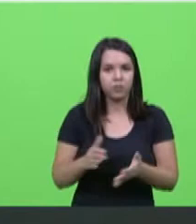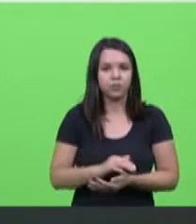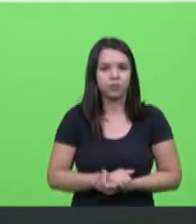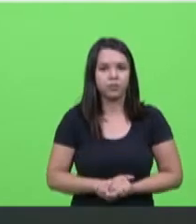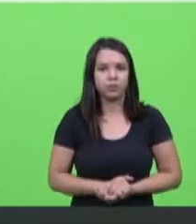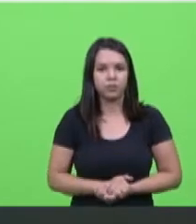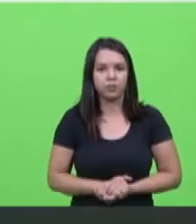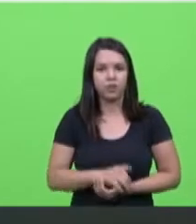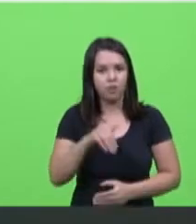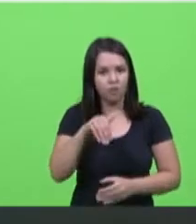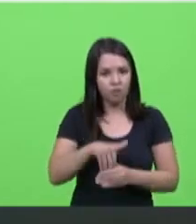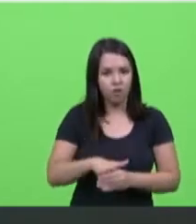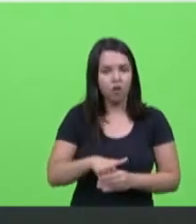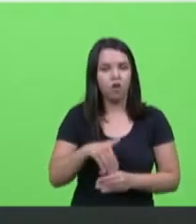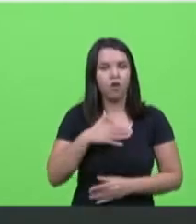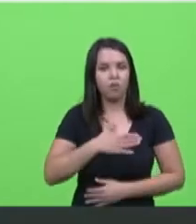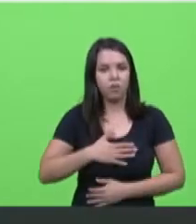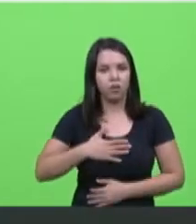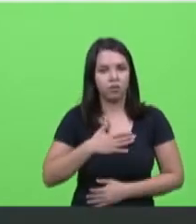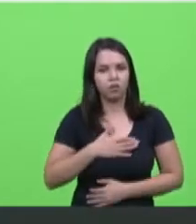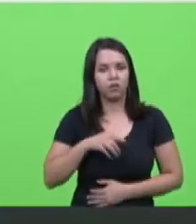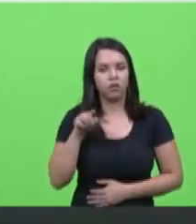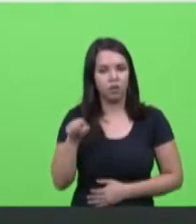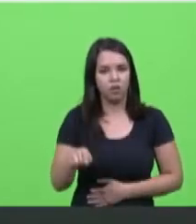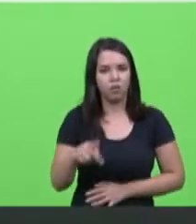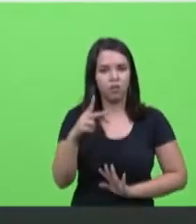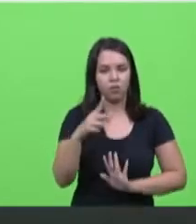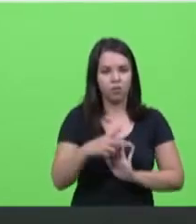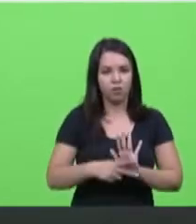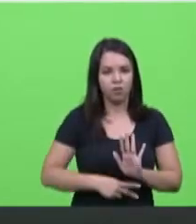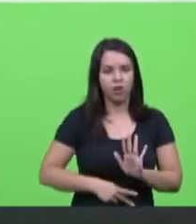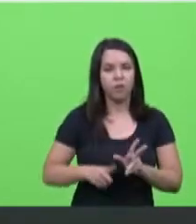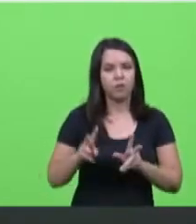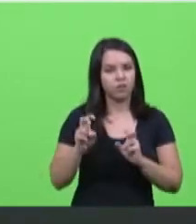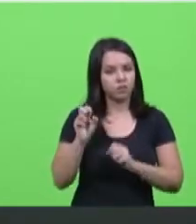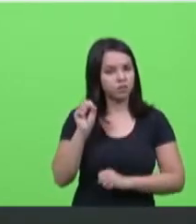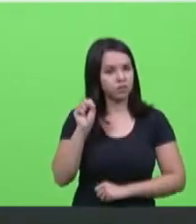com prazer nesse projeto e vejo sim que a